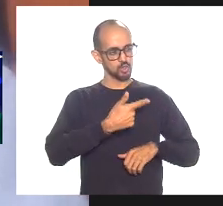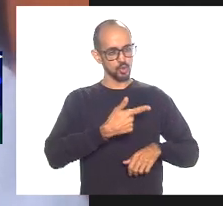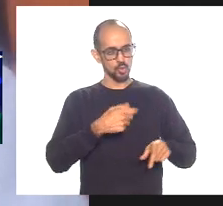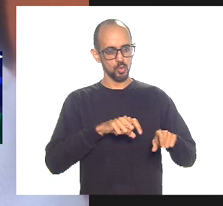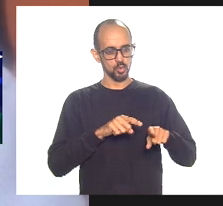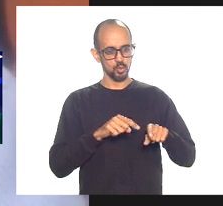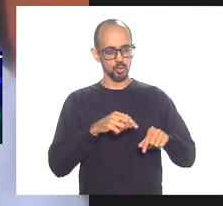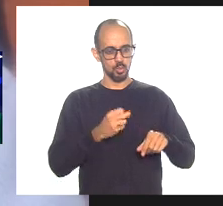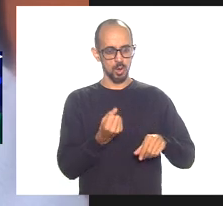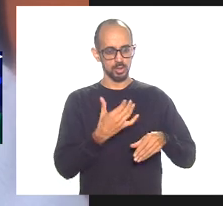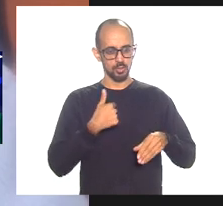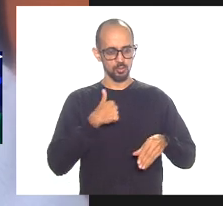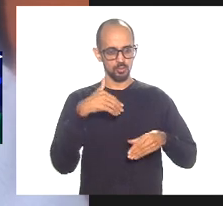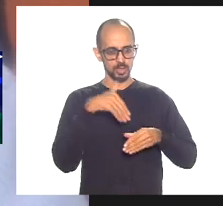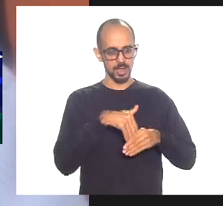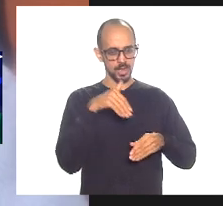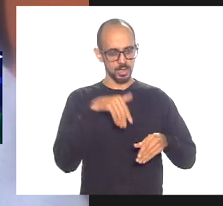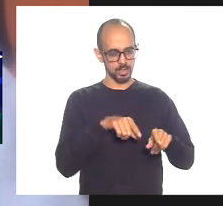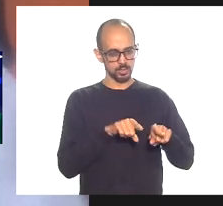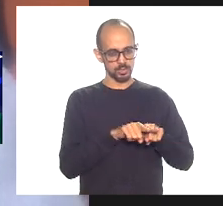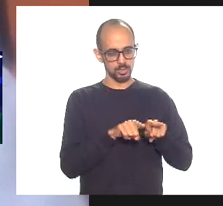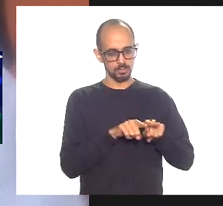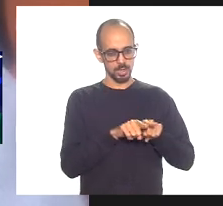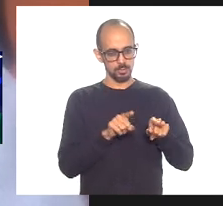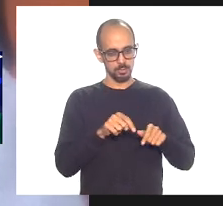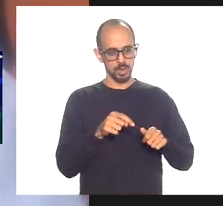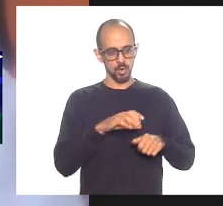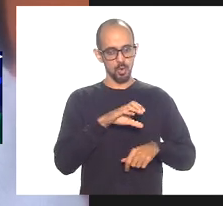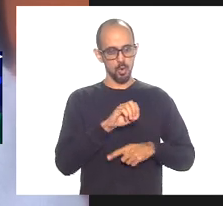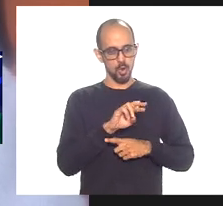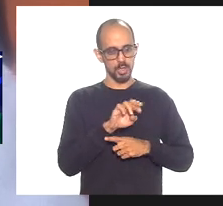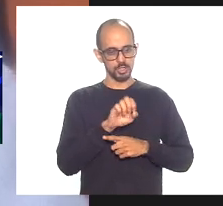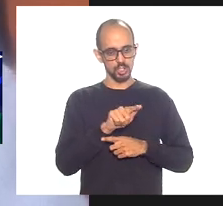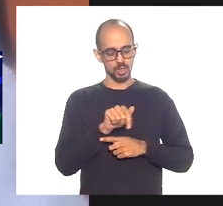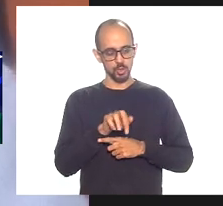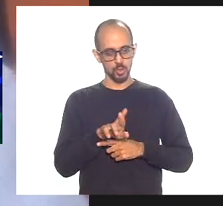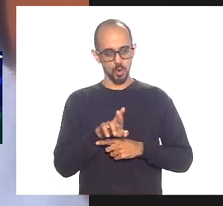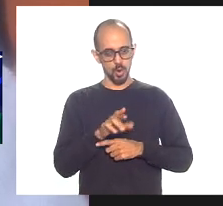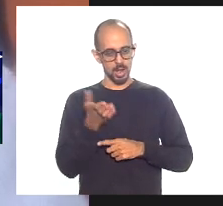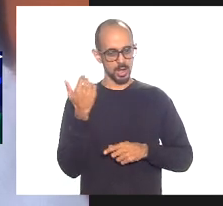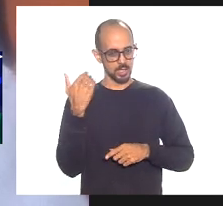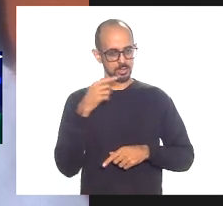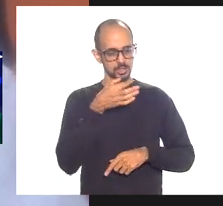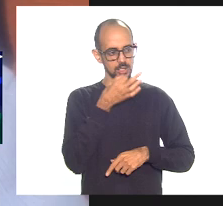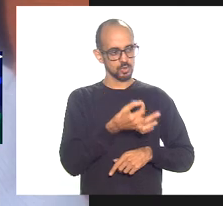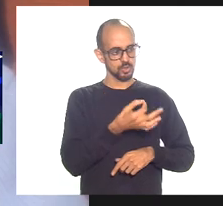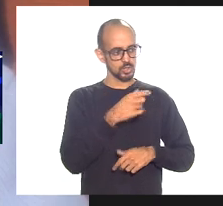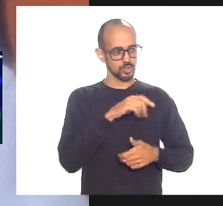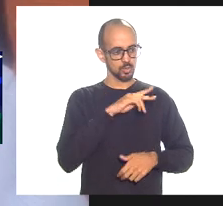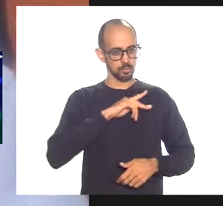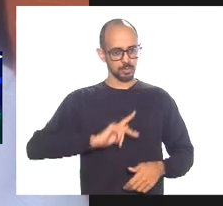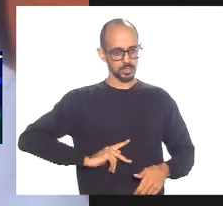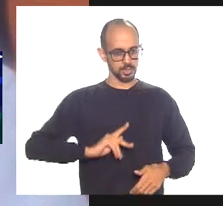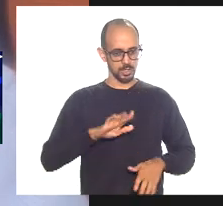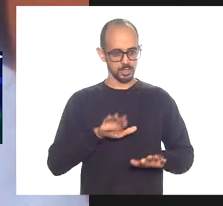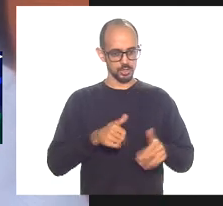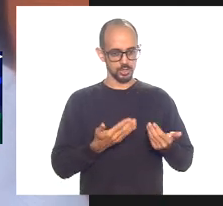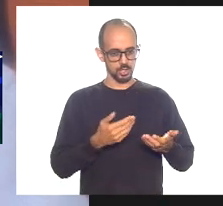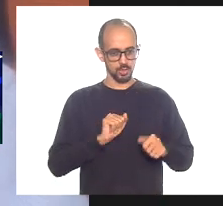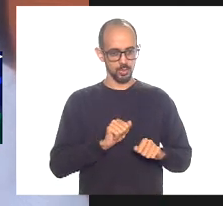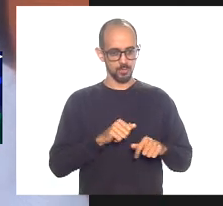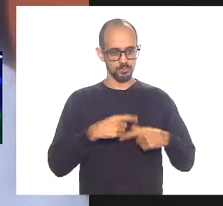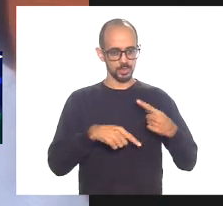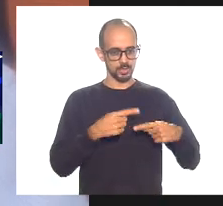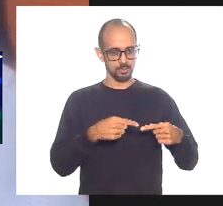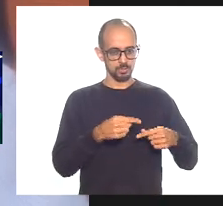eleito porque eu hoje eu estou era indicado pelo presidente da casa tem uma parte com Deus mandato aqui foi 10